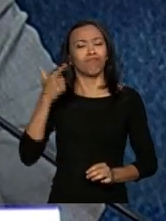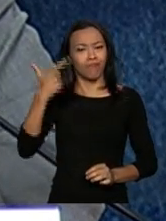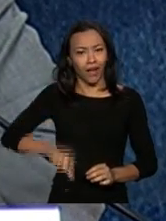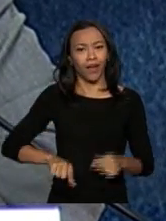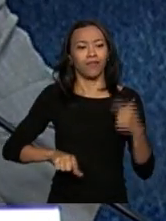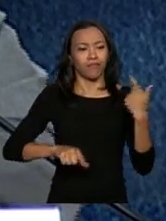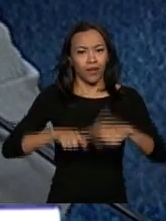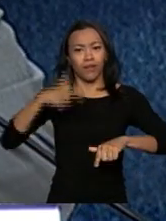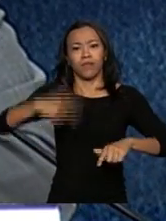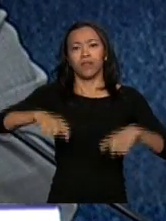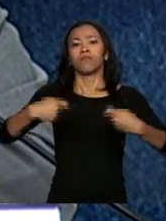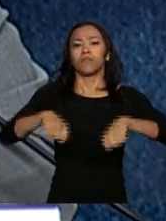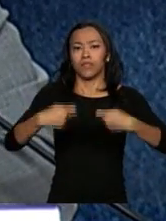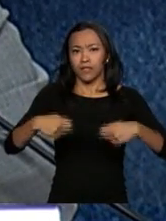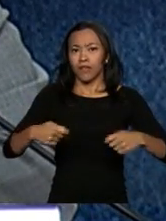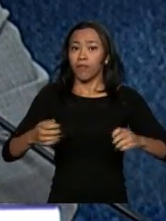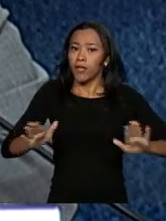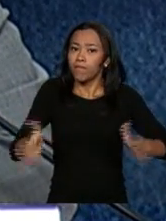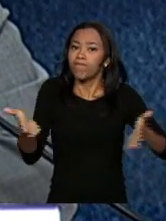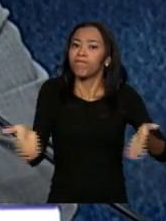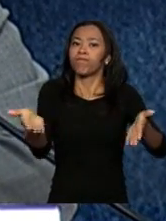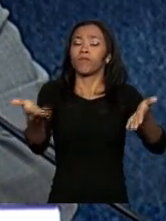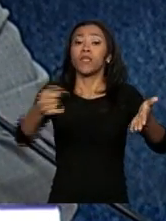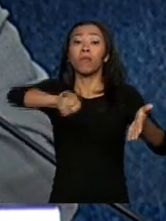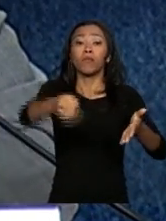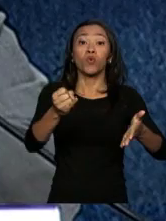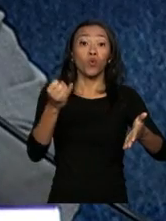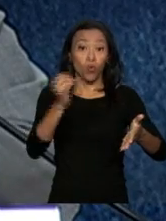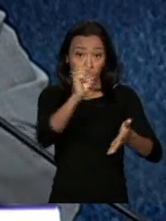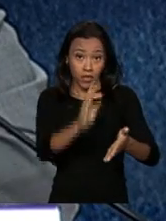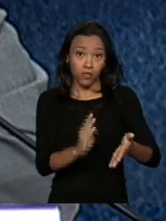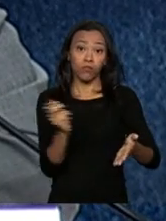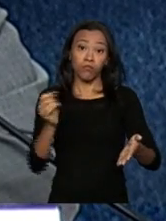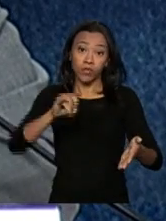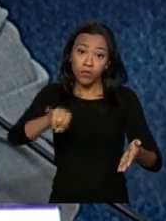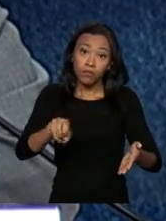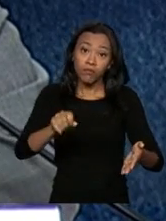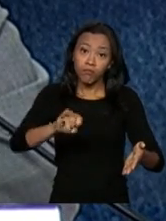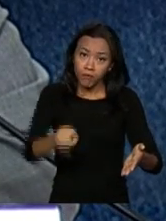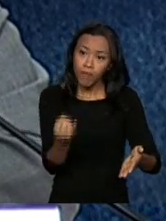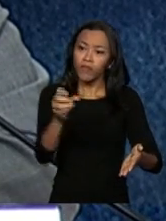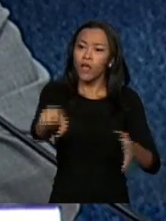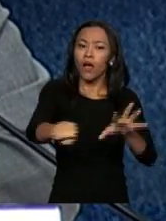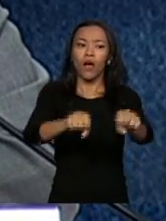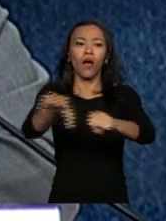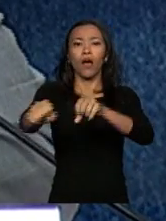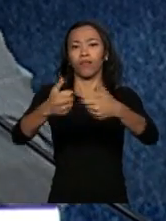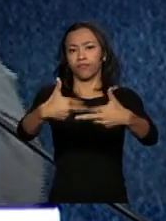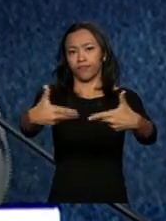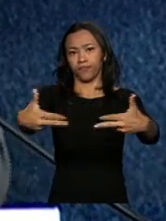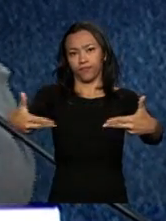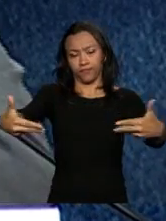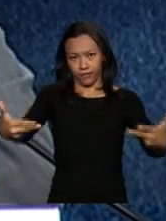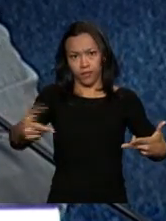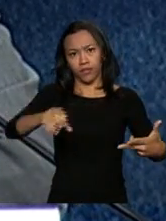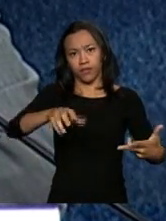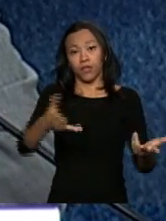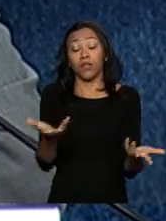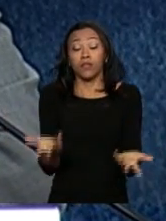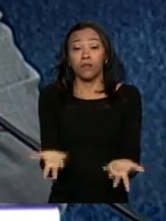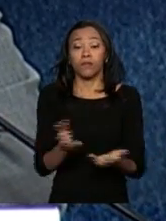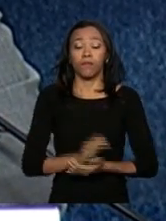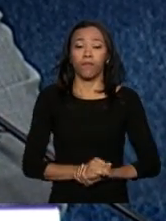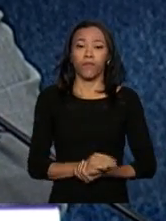necessitava e poderia eh aproveitar eh a partir do que a infraestrutura trouxesse né de de oportunidades